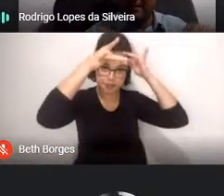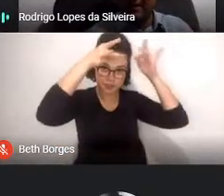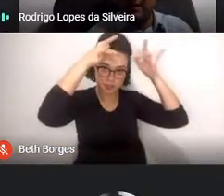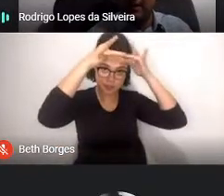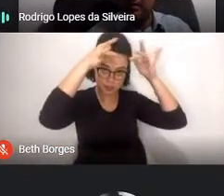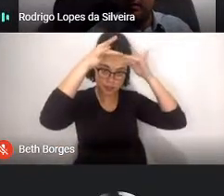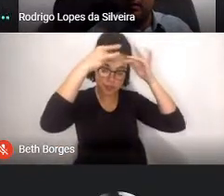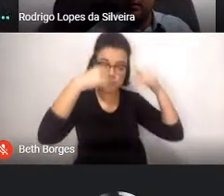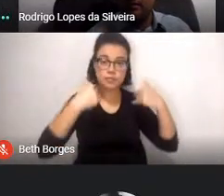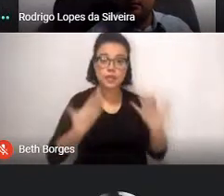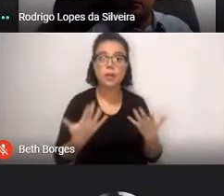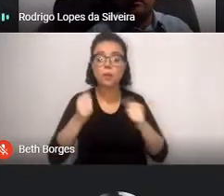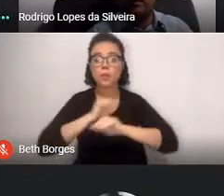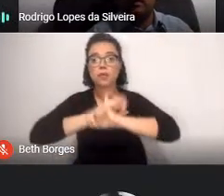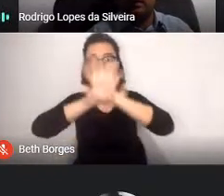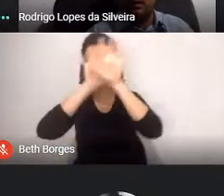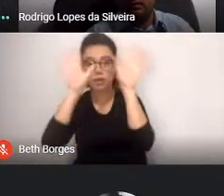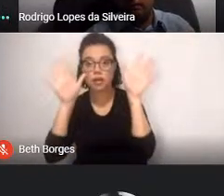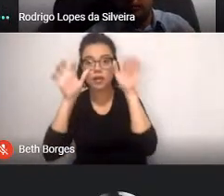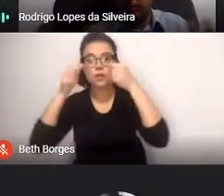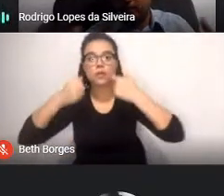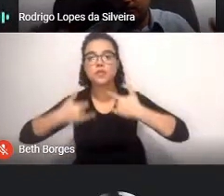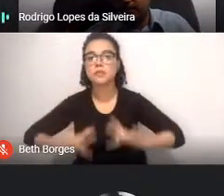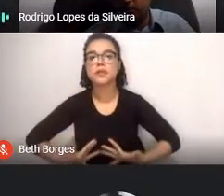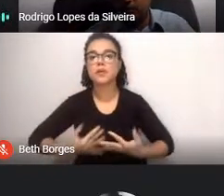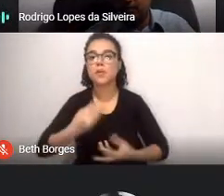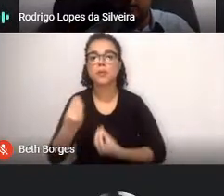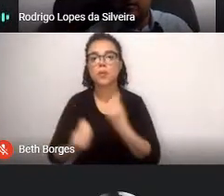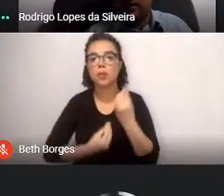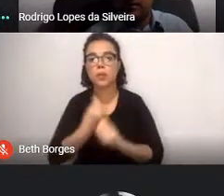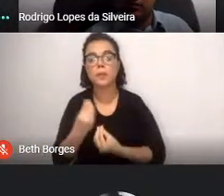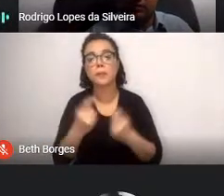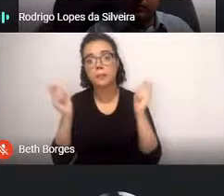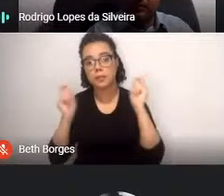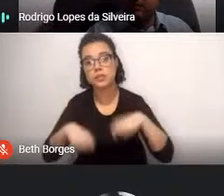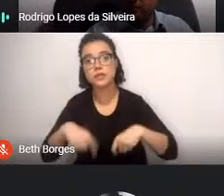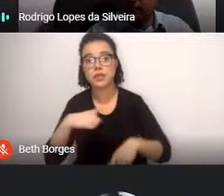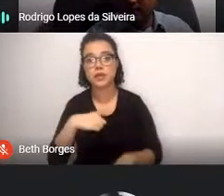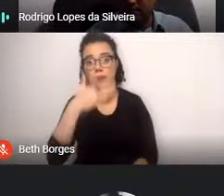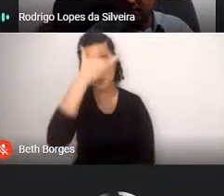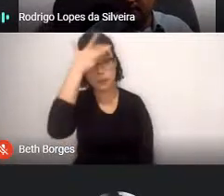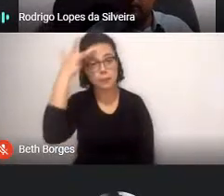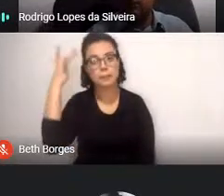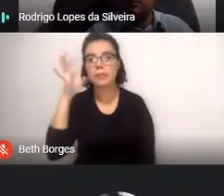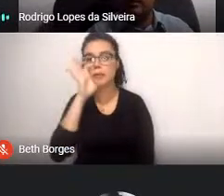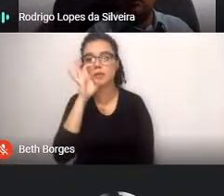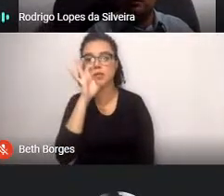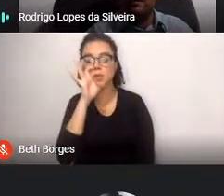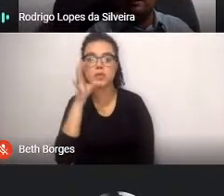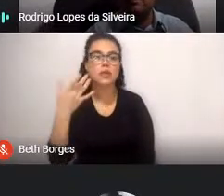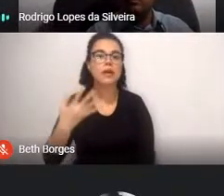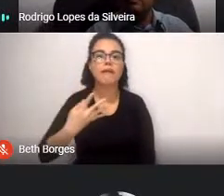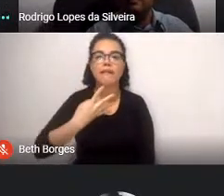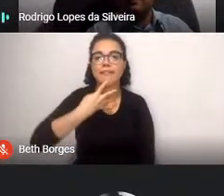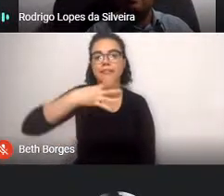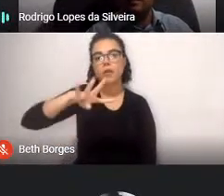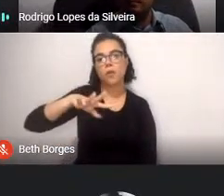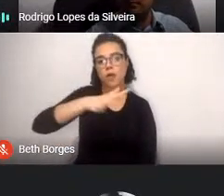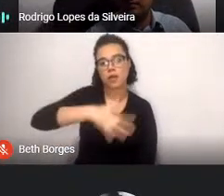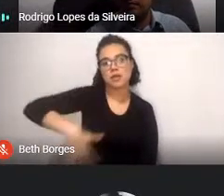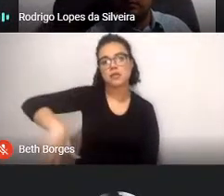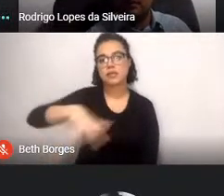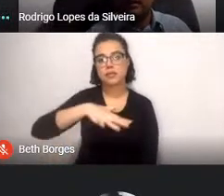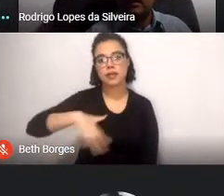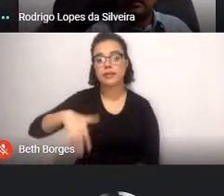de uma maneira bem clara, porque pode ter pessoas assistindo também que são leigas, tá? Então, eu tenho que explicar de uma maneira mais